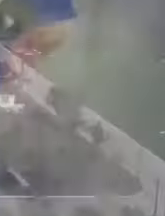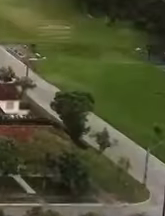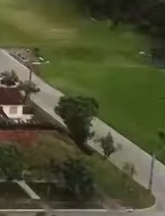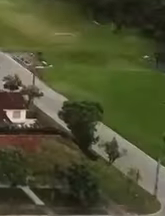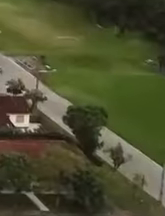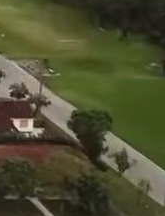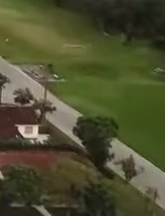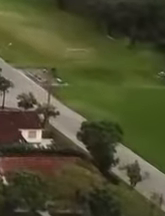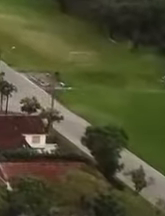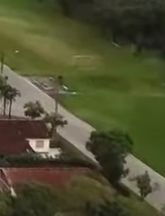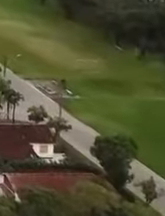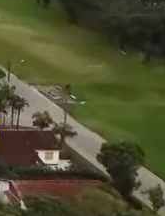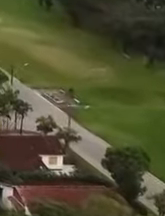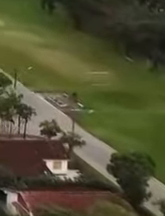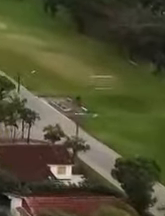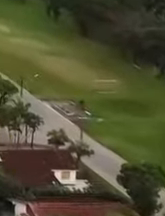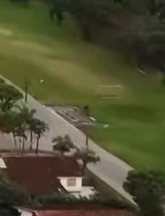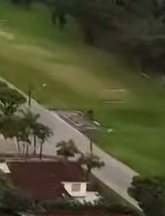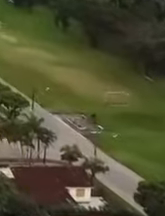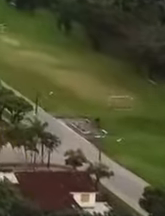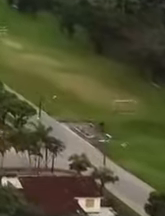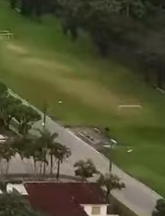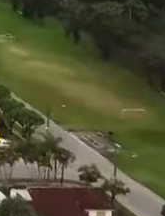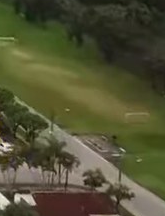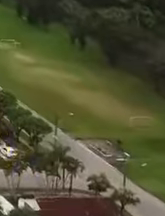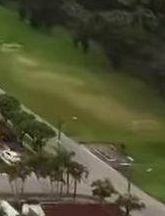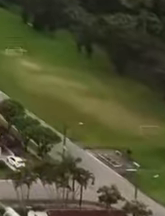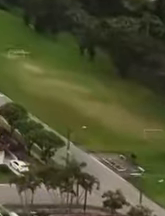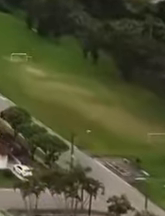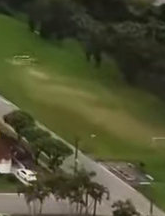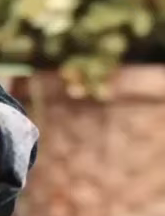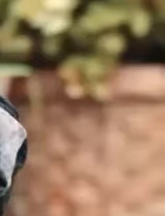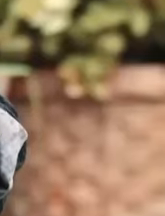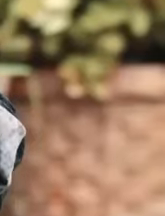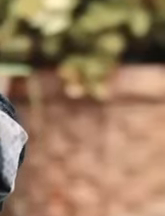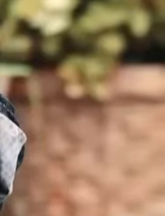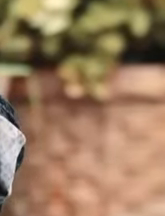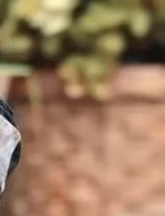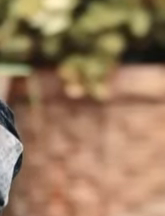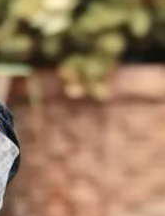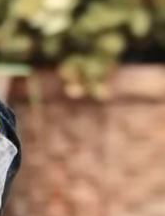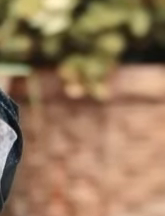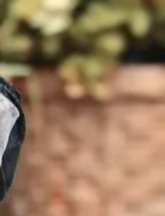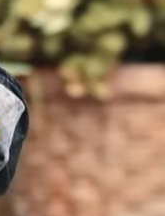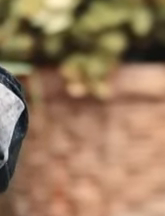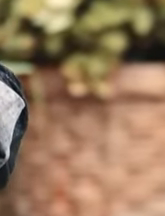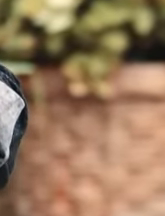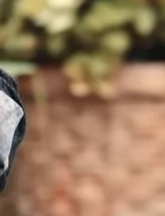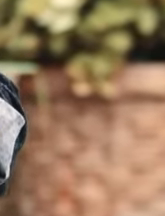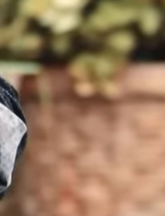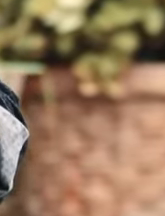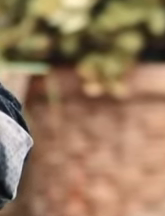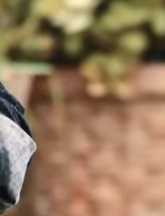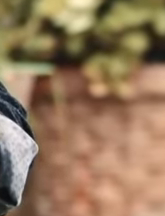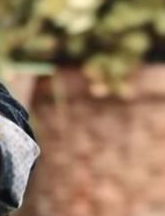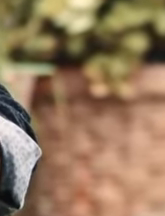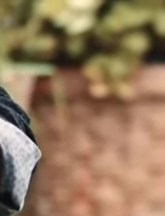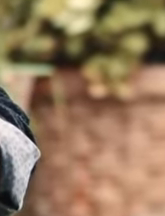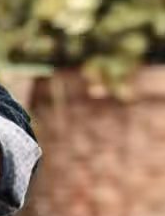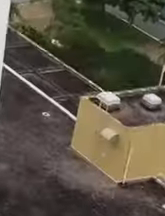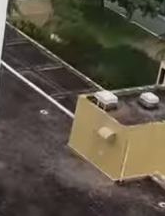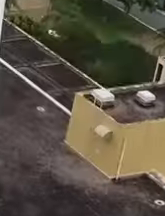mais de 1.000 pessoas. Ali eu pude ser pastor dessa congregação por quase 28